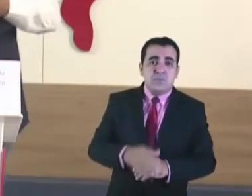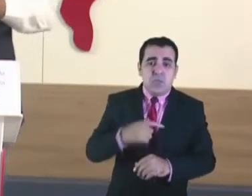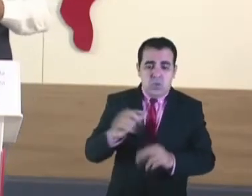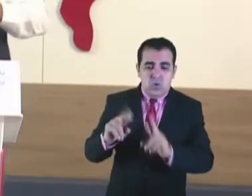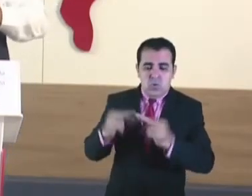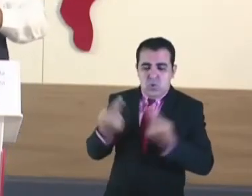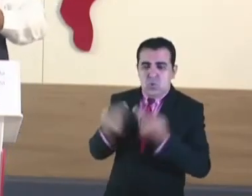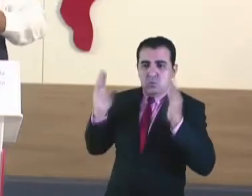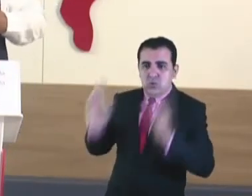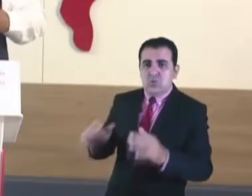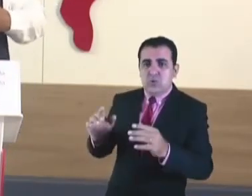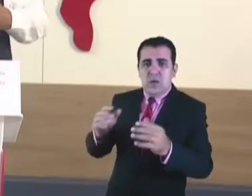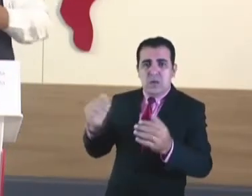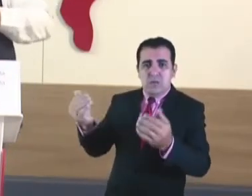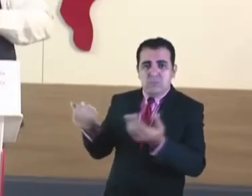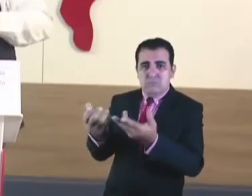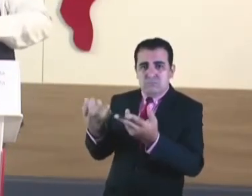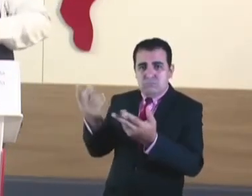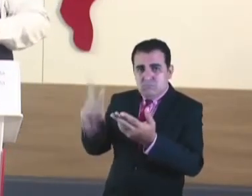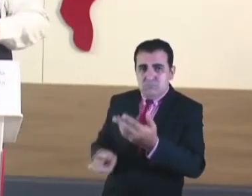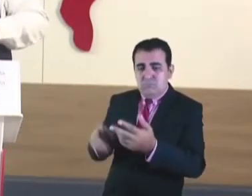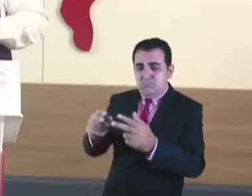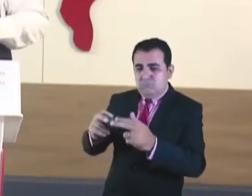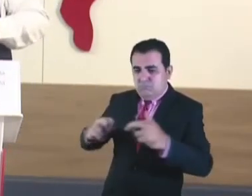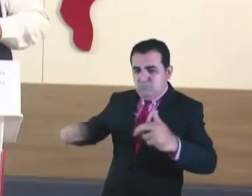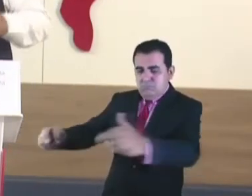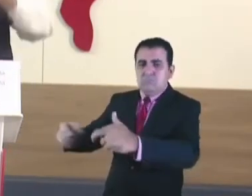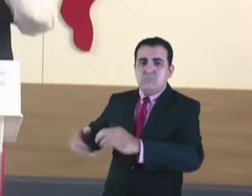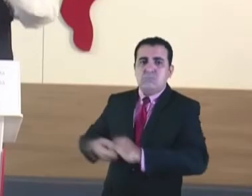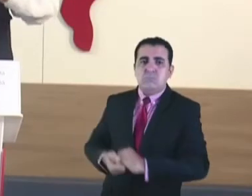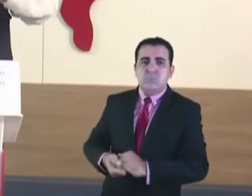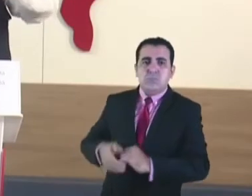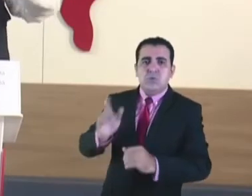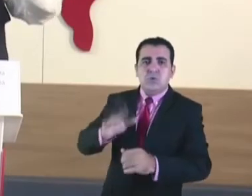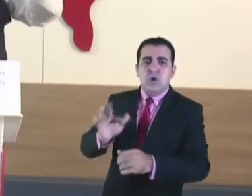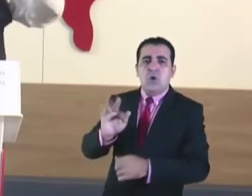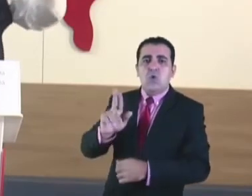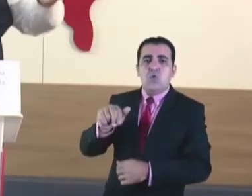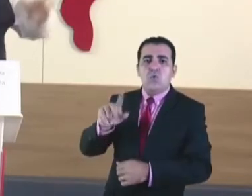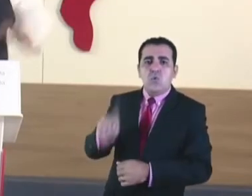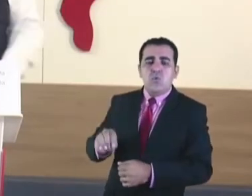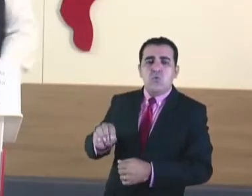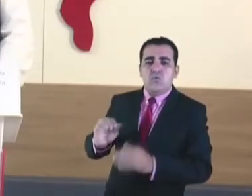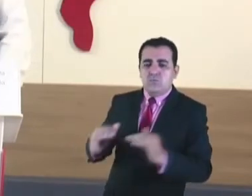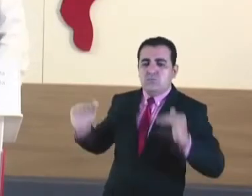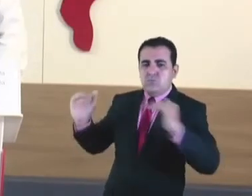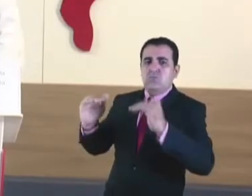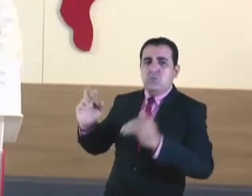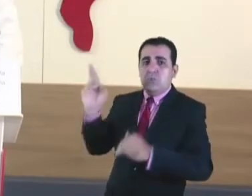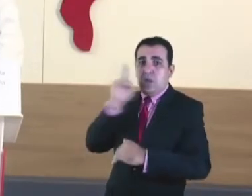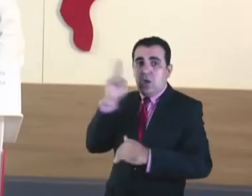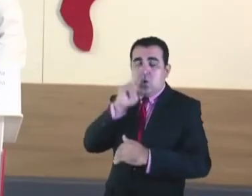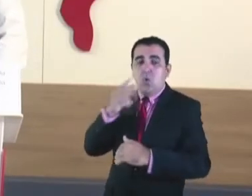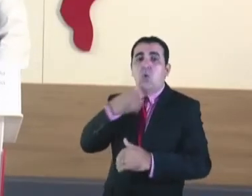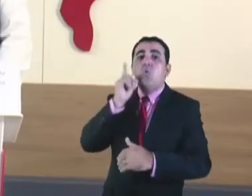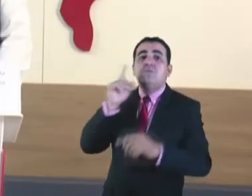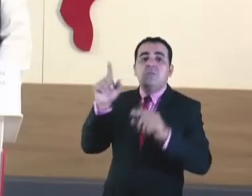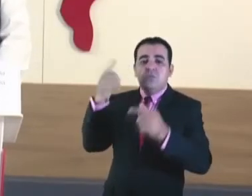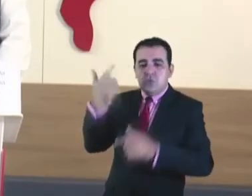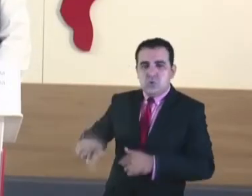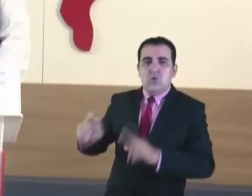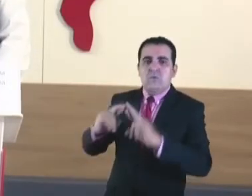eu reuni já por diversas vezes com o Fundo Soberano da Rússia. Reuni ontem